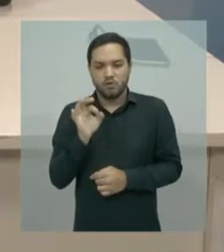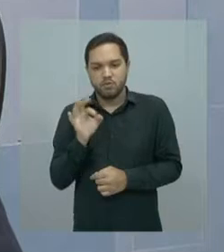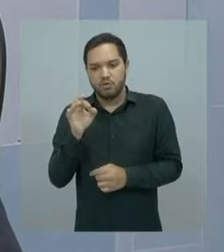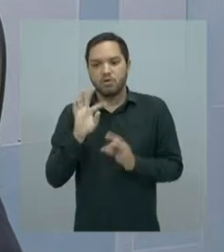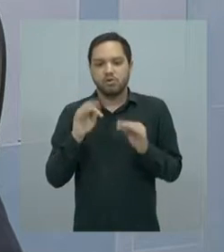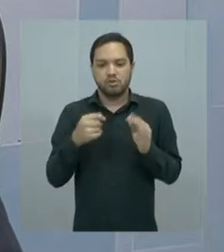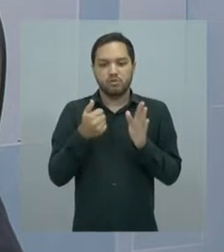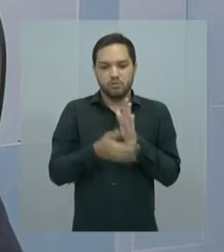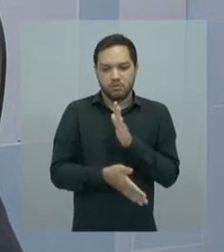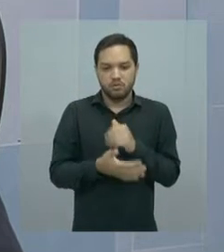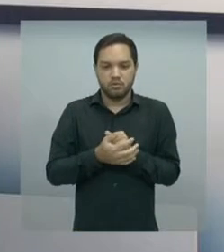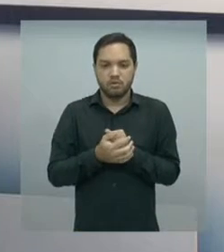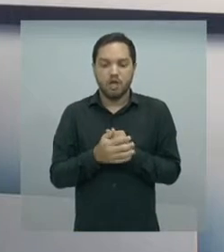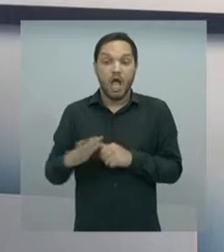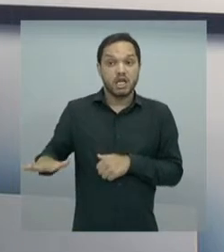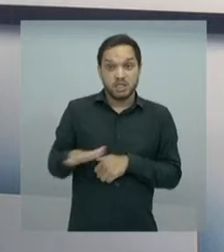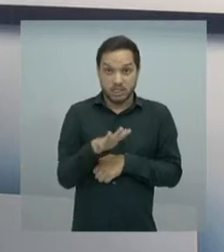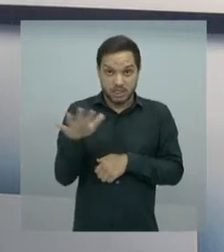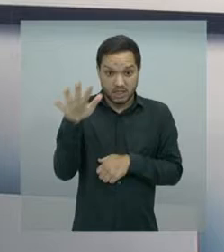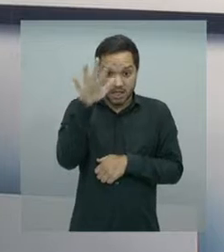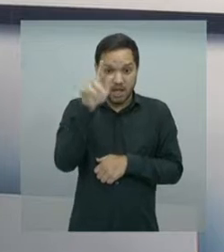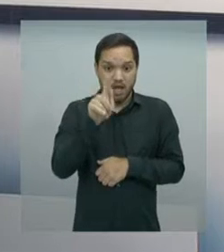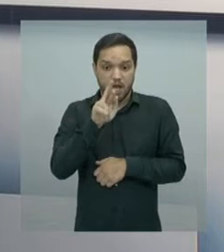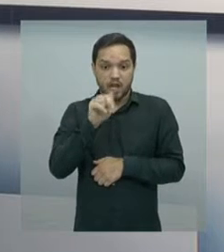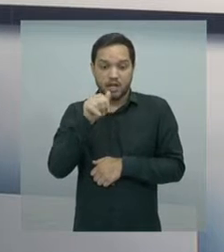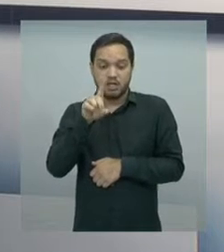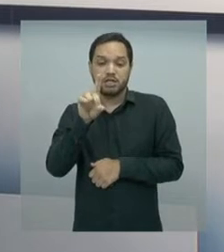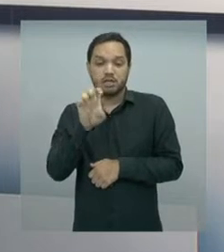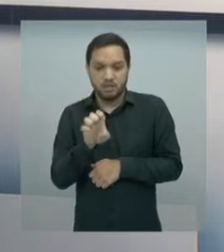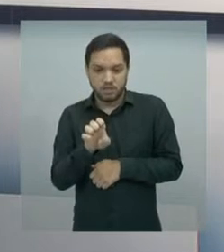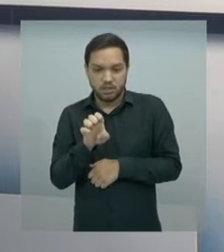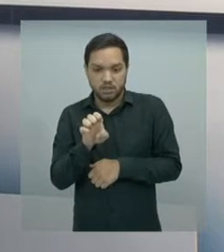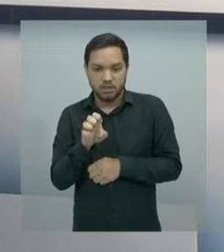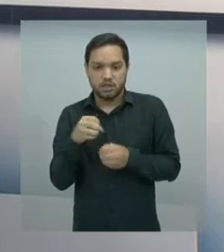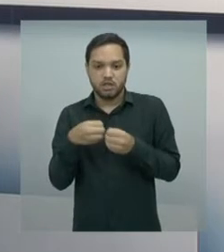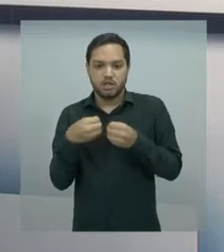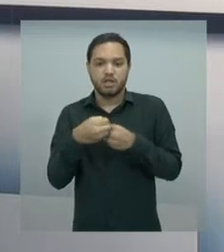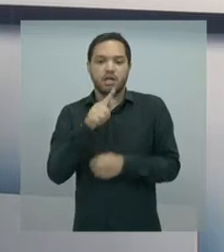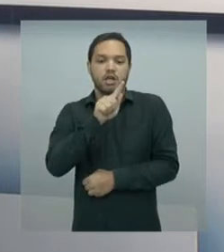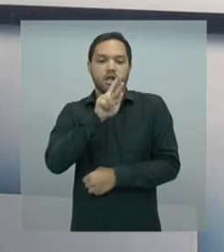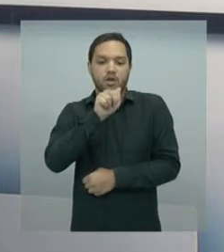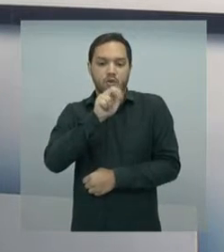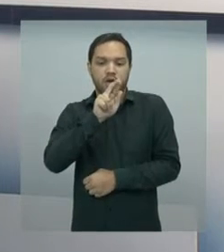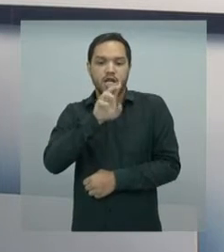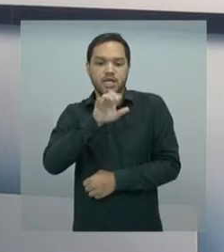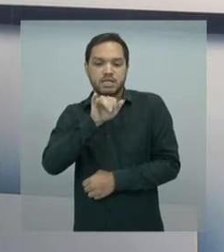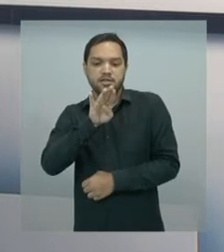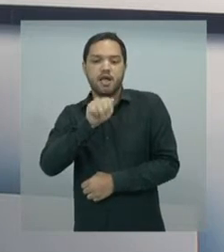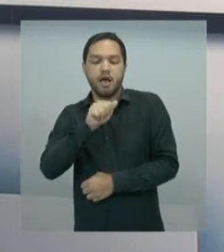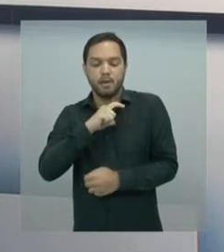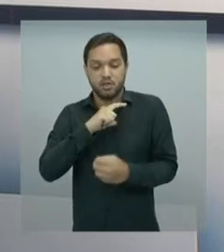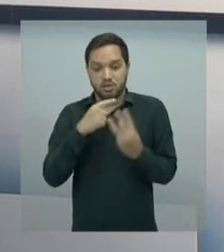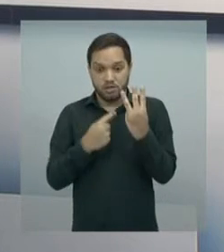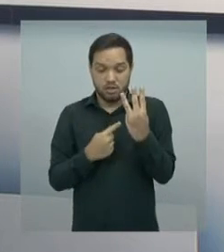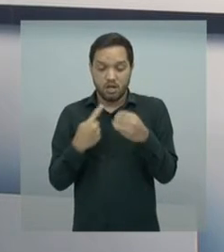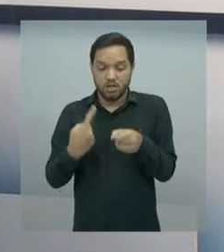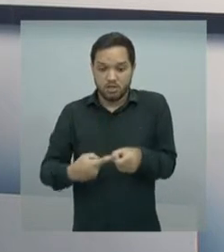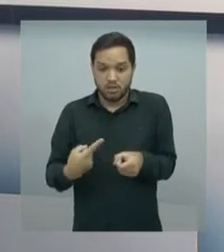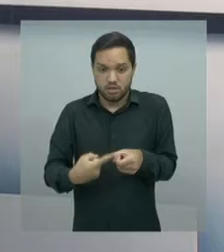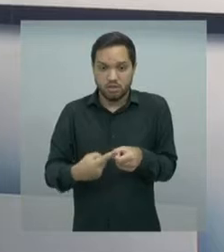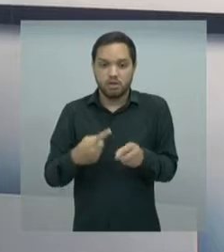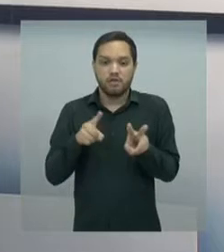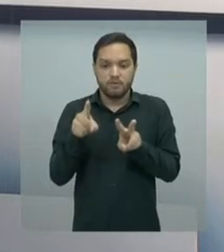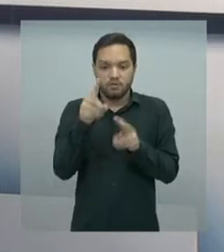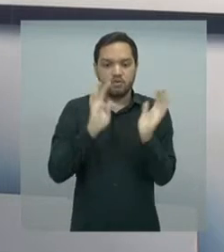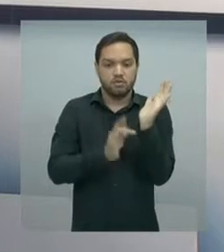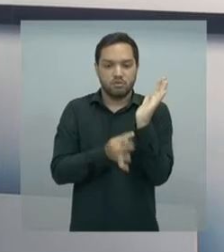perdas. Na Serra Grande, as outras cidades, Guaraciaba, eu não me lembro quais todos, são 3 ao todo. Depois que três. Viçosa,